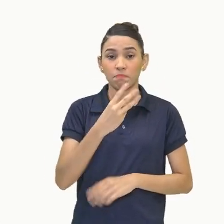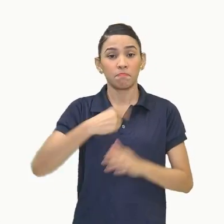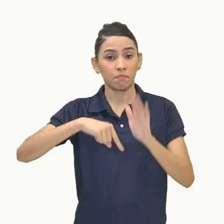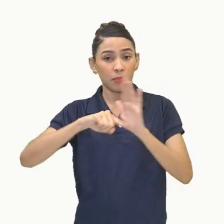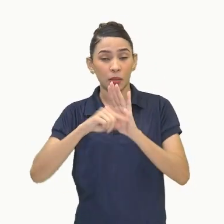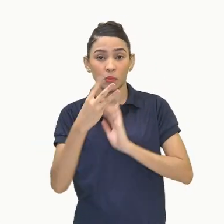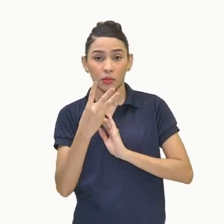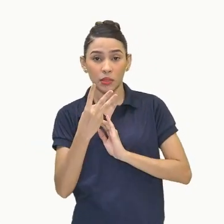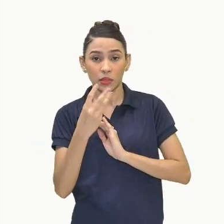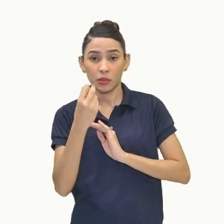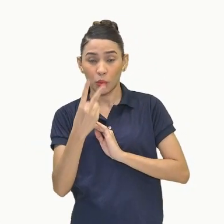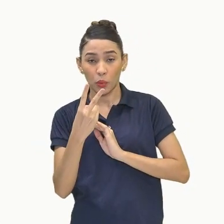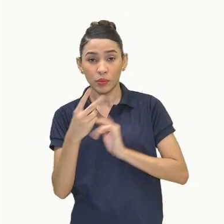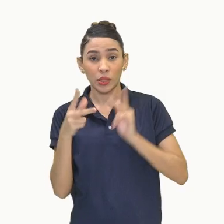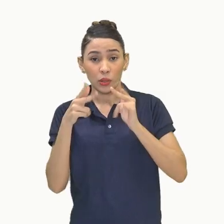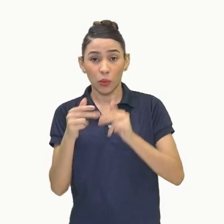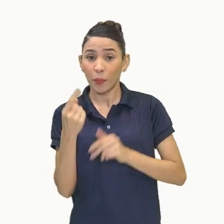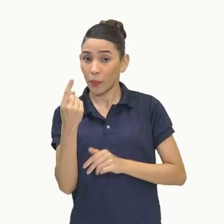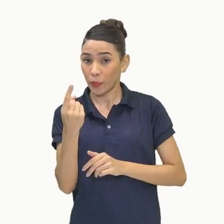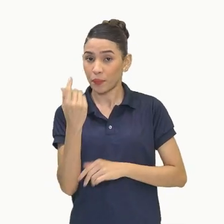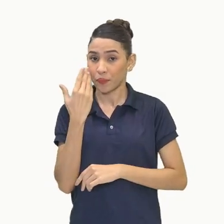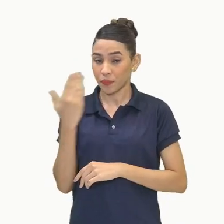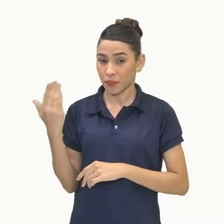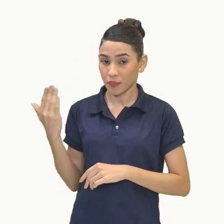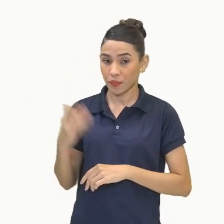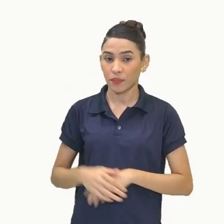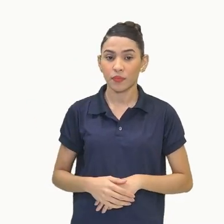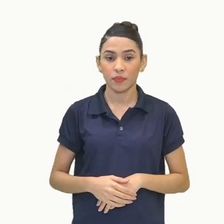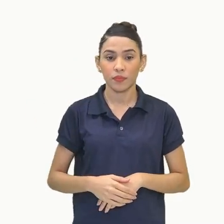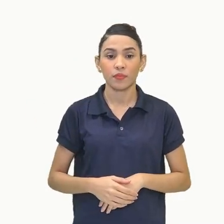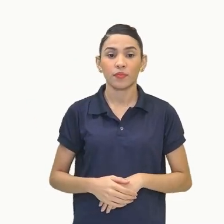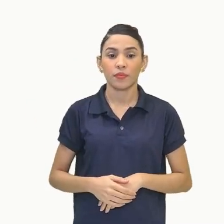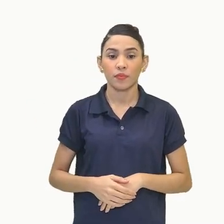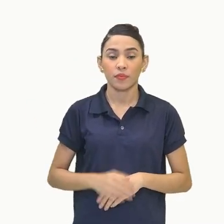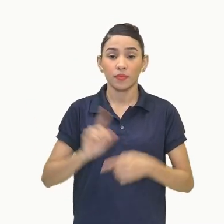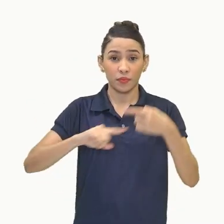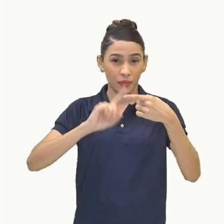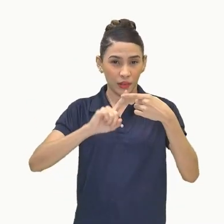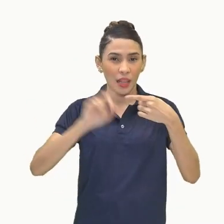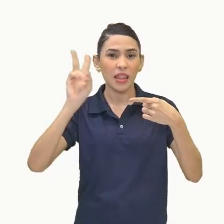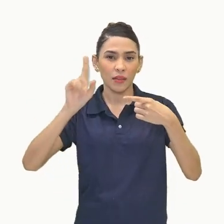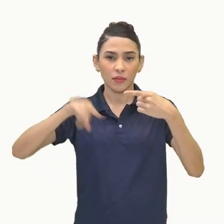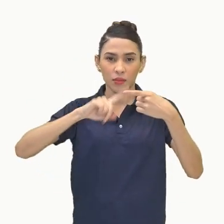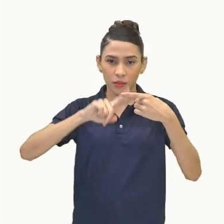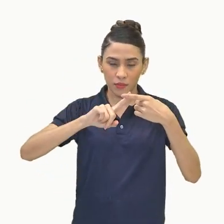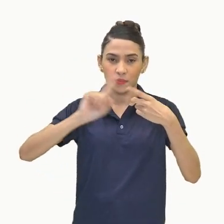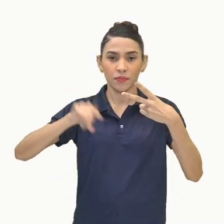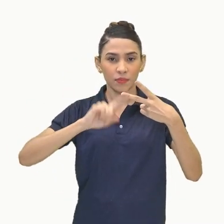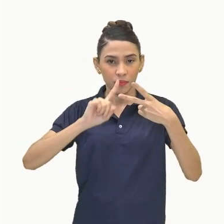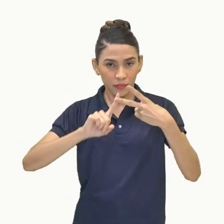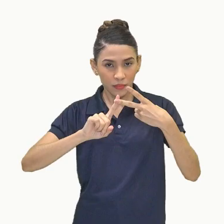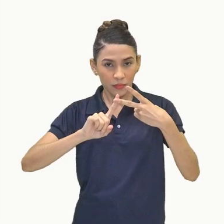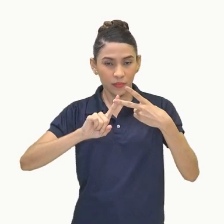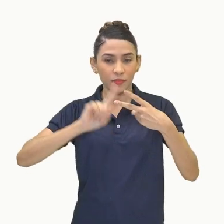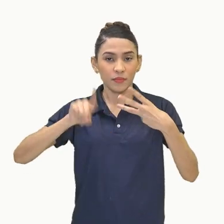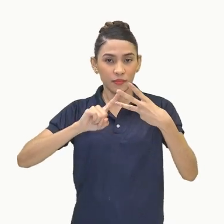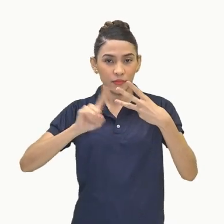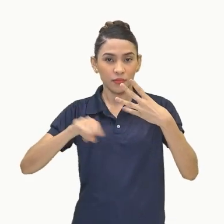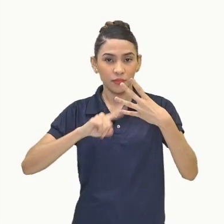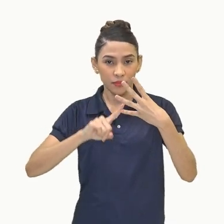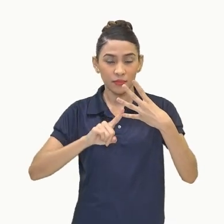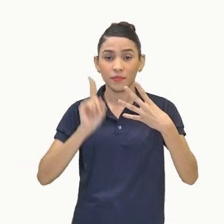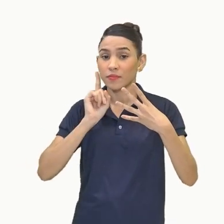1. Ou seja, nós temos aqui os 4 elementos, o dividendo, o divisor, o quociente,